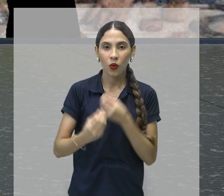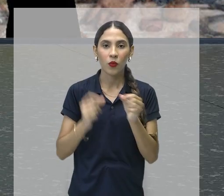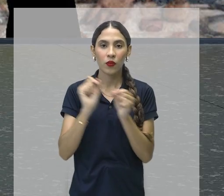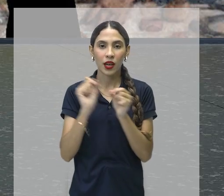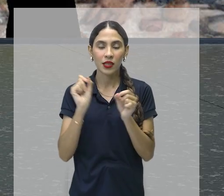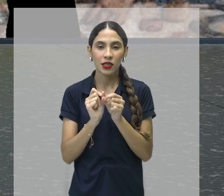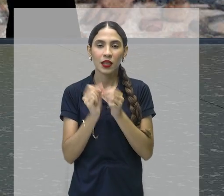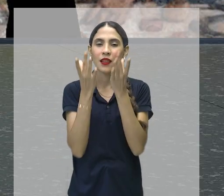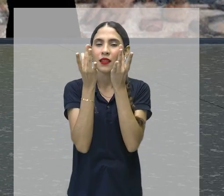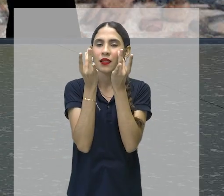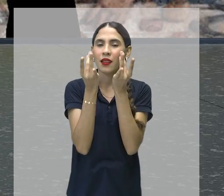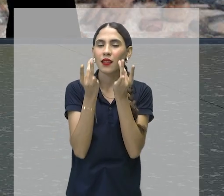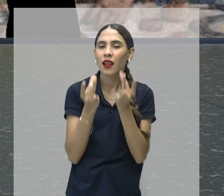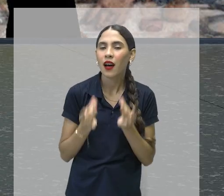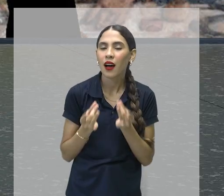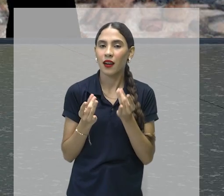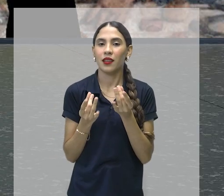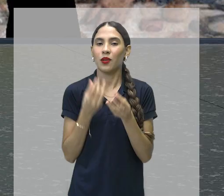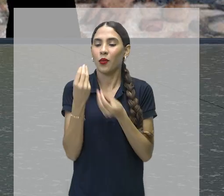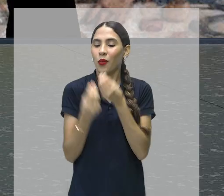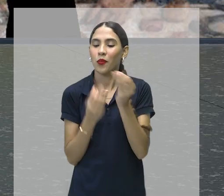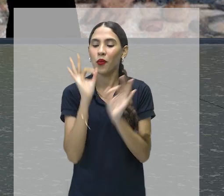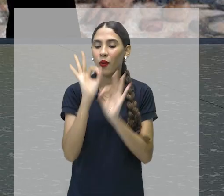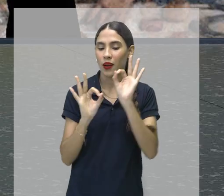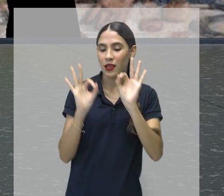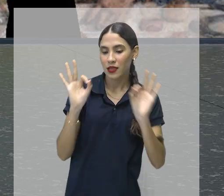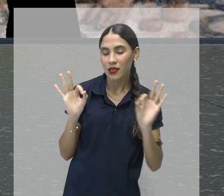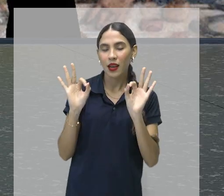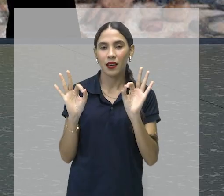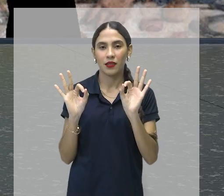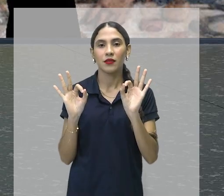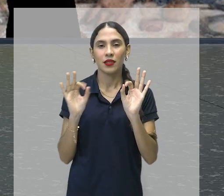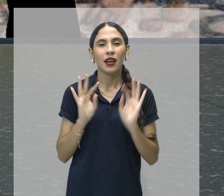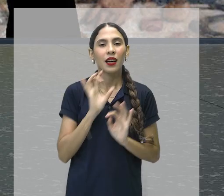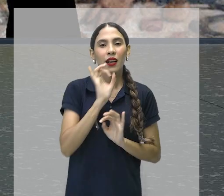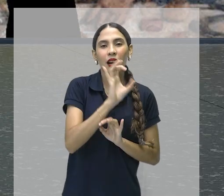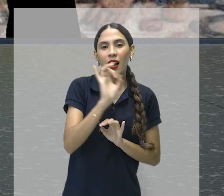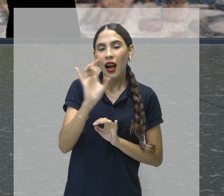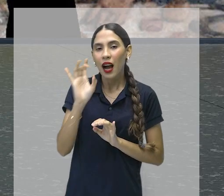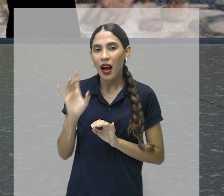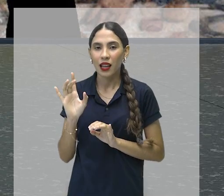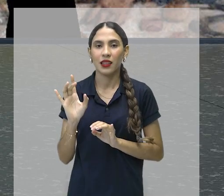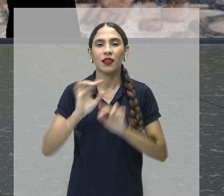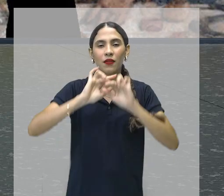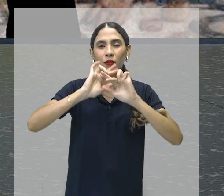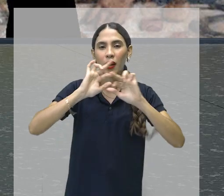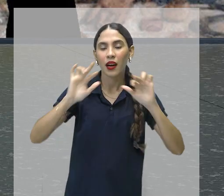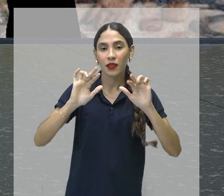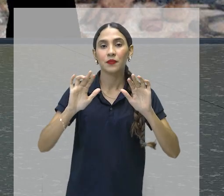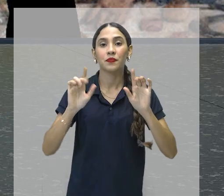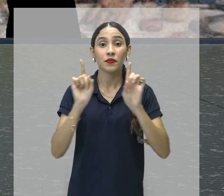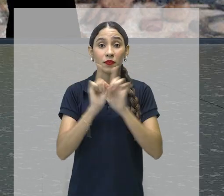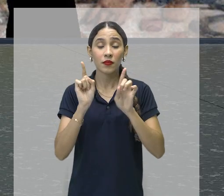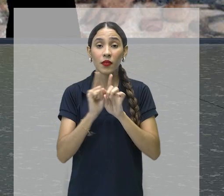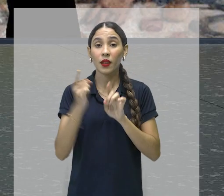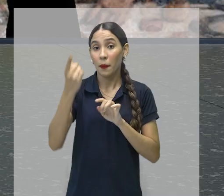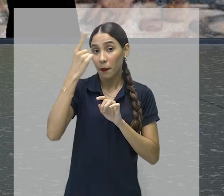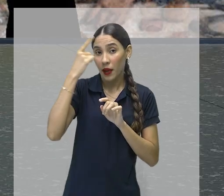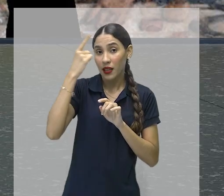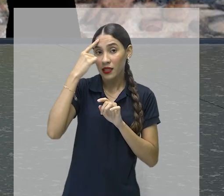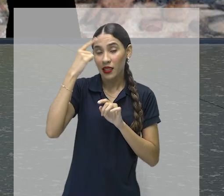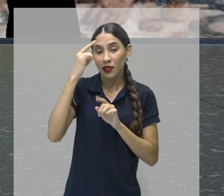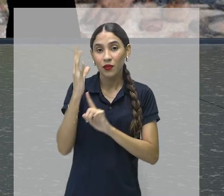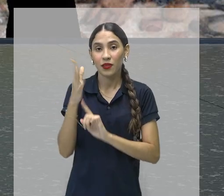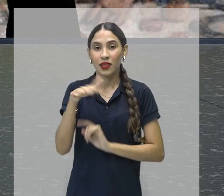fazer, os detalhes, a forma de arrumar, de ajeitar cada coisa. E, claro, pensando na